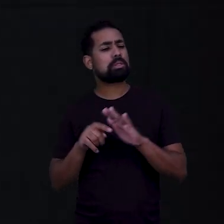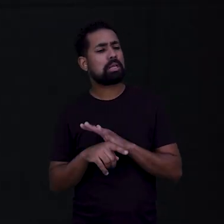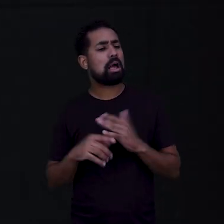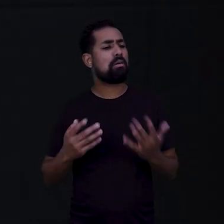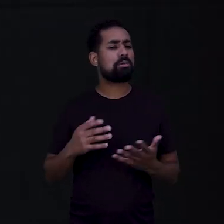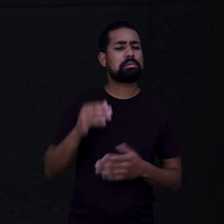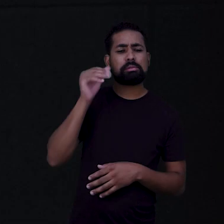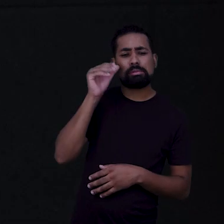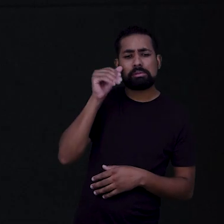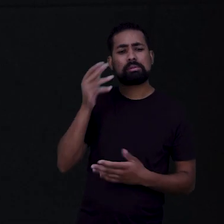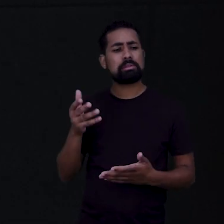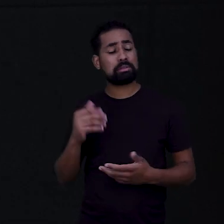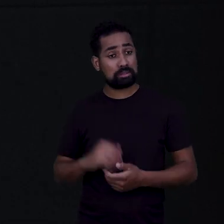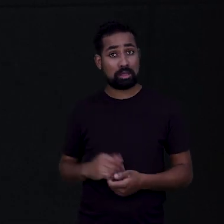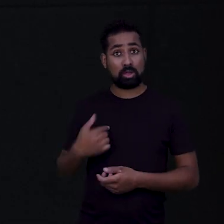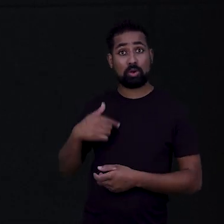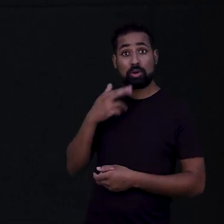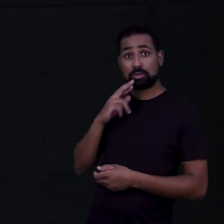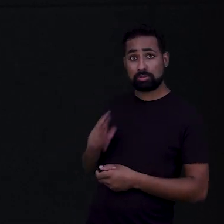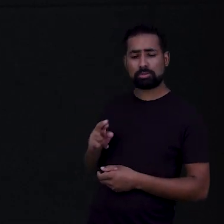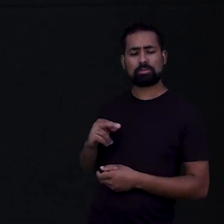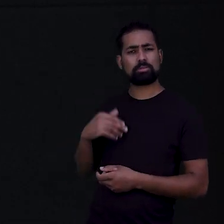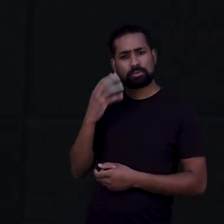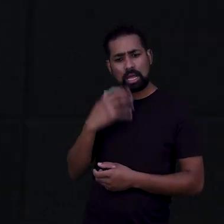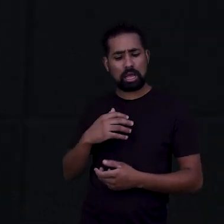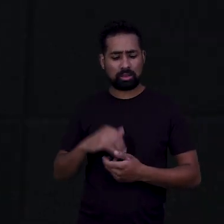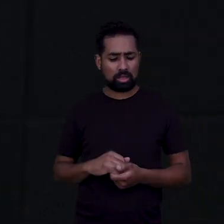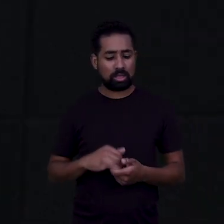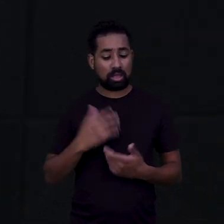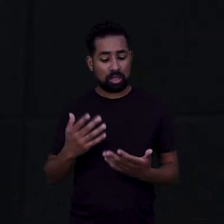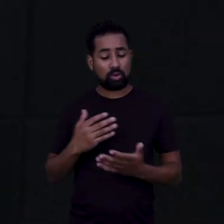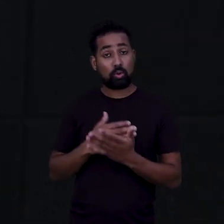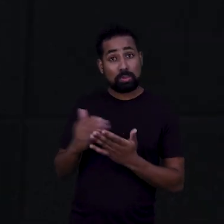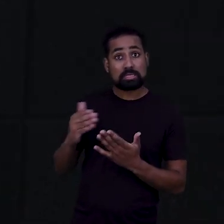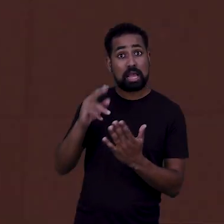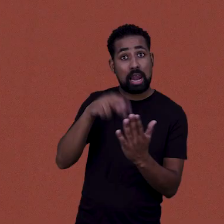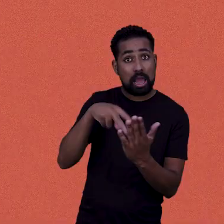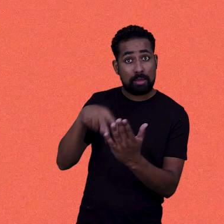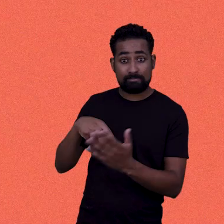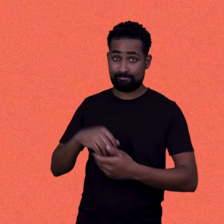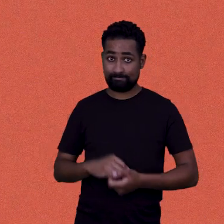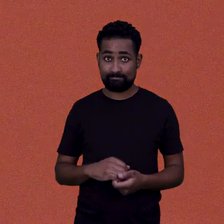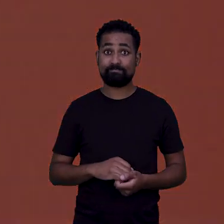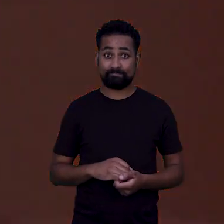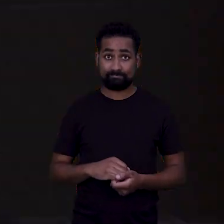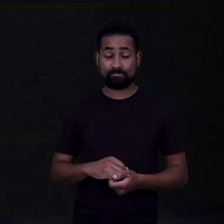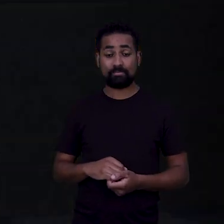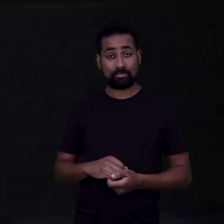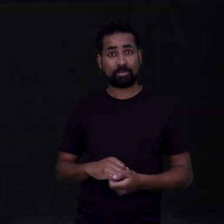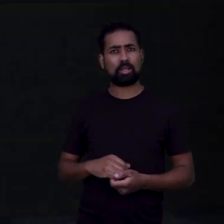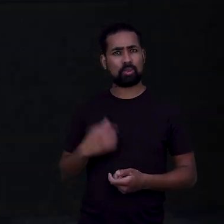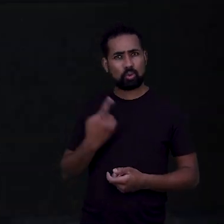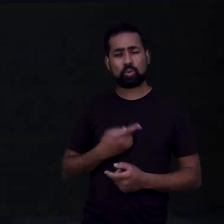perguntavam, começaram a notar que eu respondia certo. Aí eu comecei a ler. A